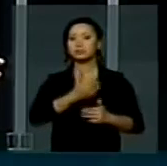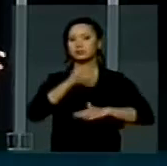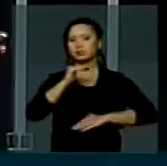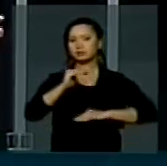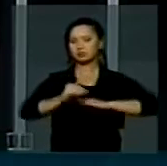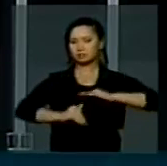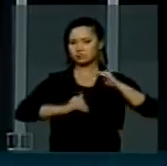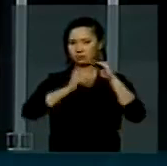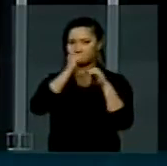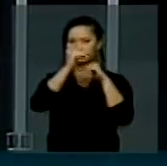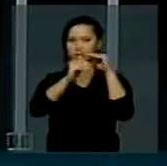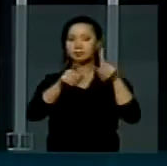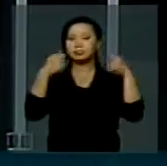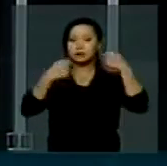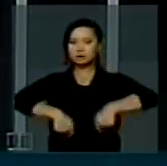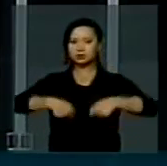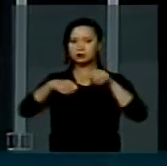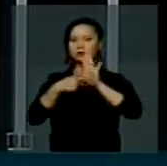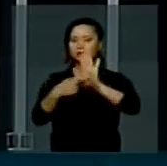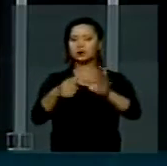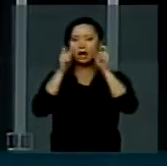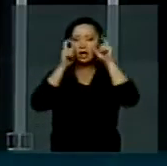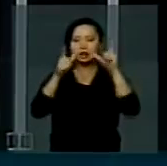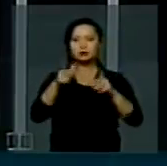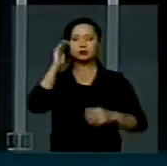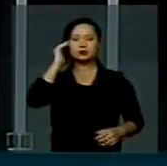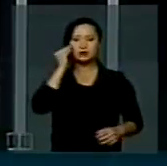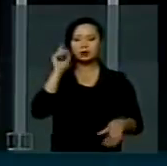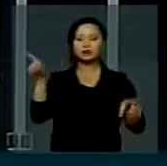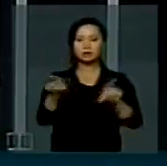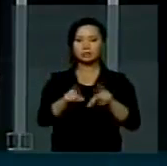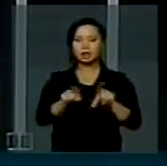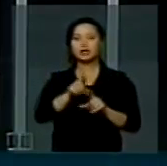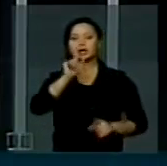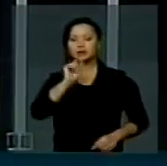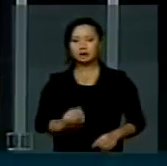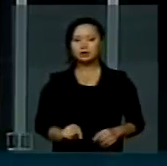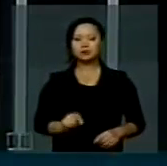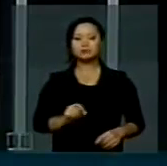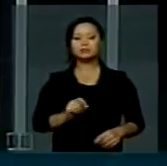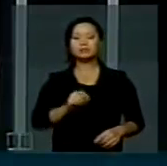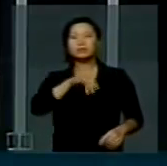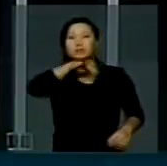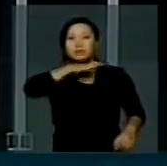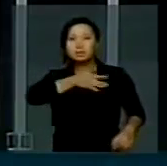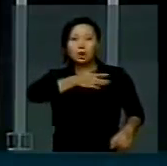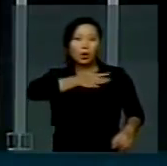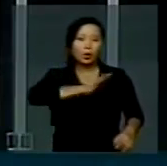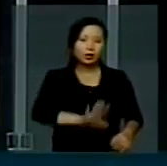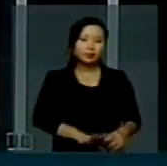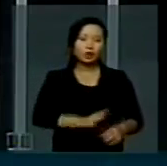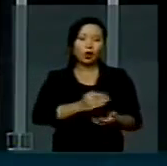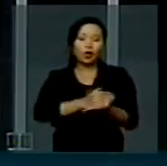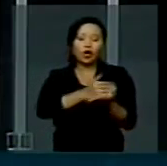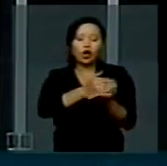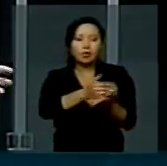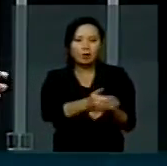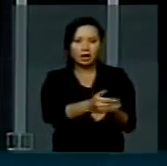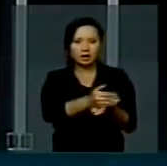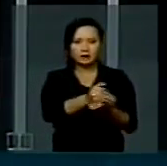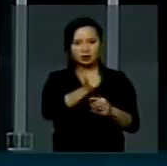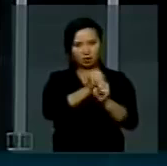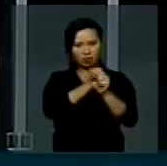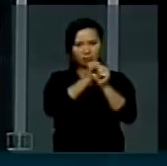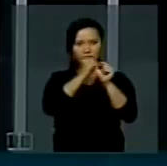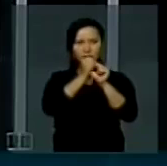entender que o pior dos mundos é você iniciar uma obra estruturante e, em função da ausência de uma lei orçamentária, essa obra